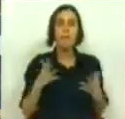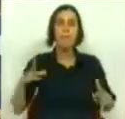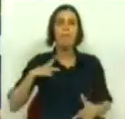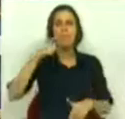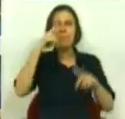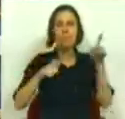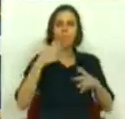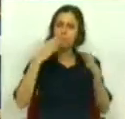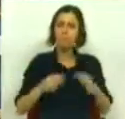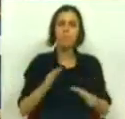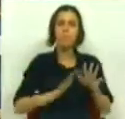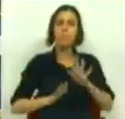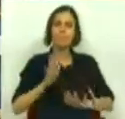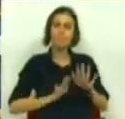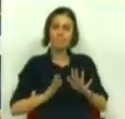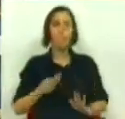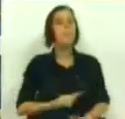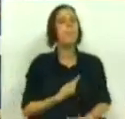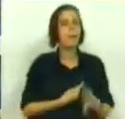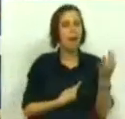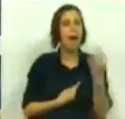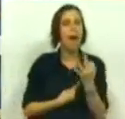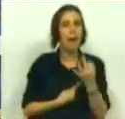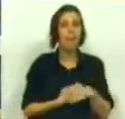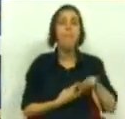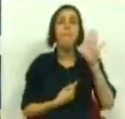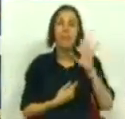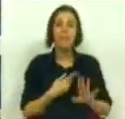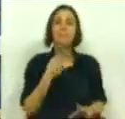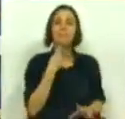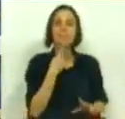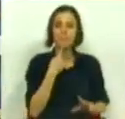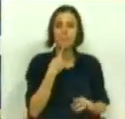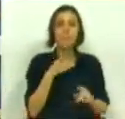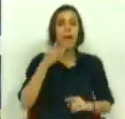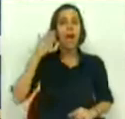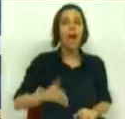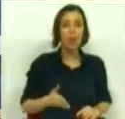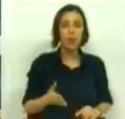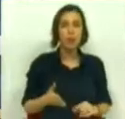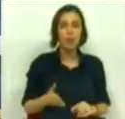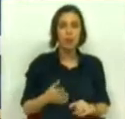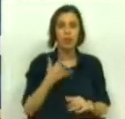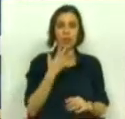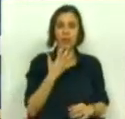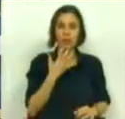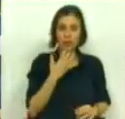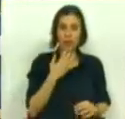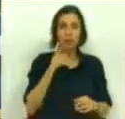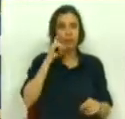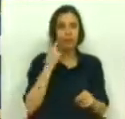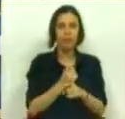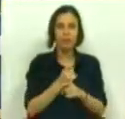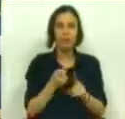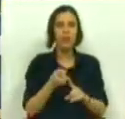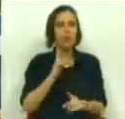dos portugueses, é certo, está apreensiva e preocupada, mas tem percebido que a austeridade, o rigor e a